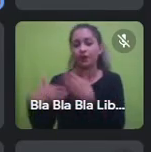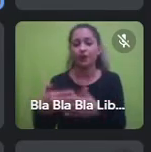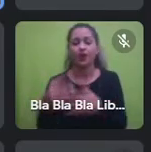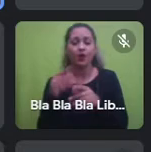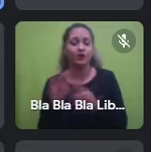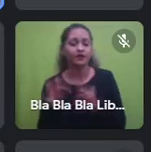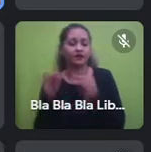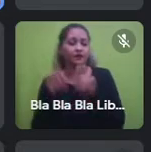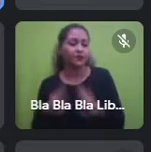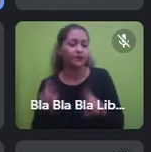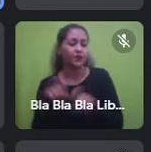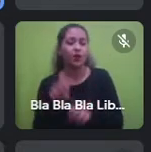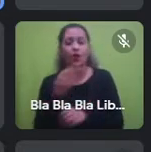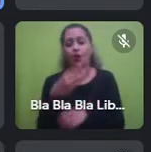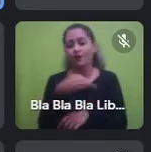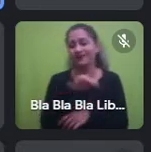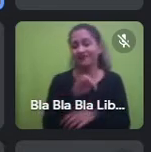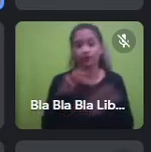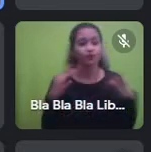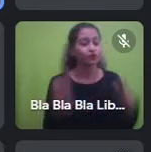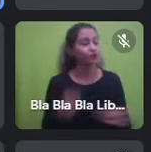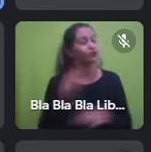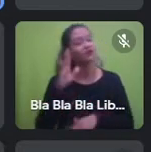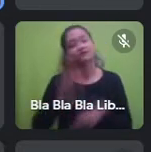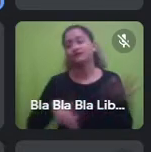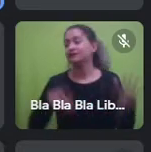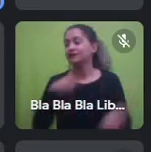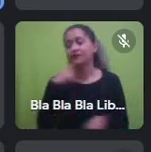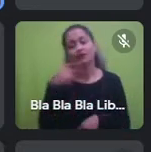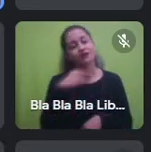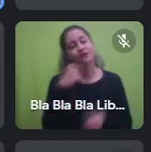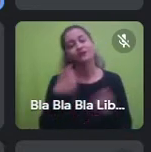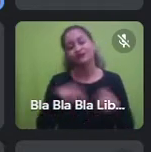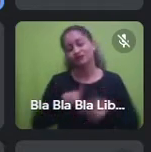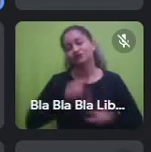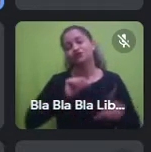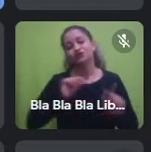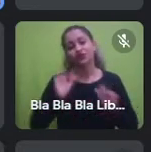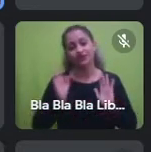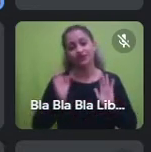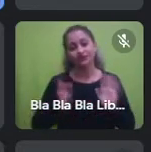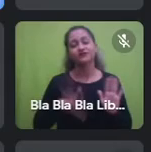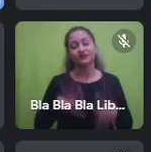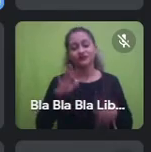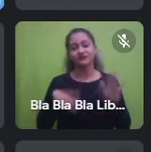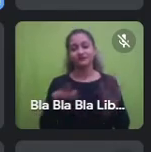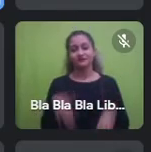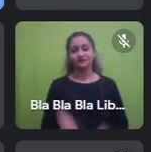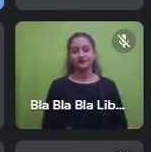vou fazer também os metais, vou fazer tudo. Tem uma hora que a gente vai ter que escolher. Próximo.